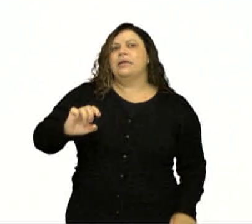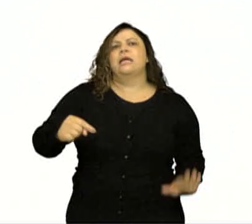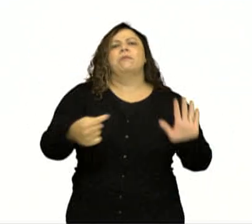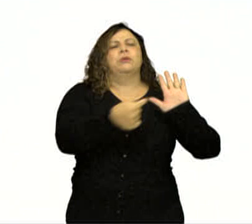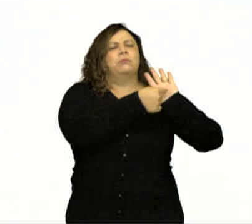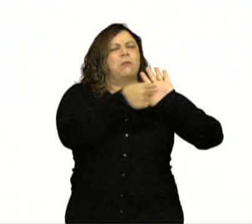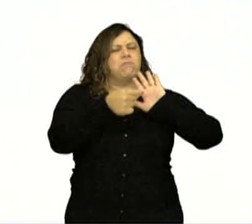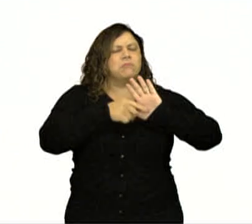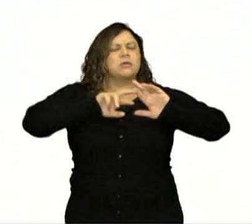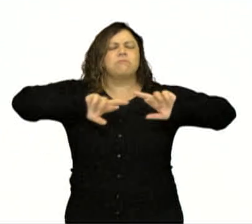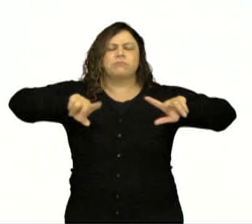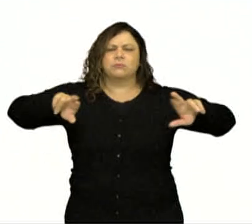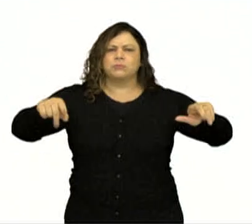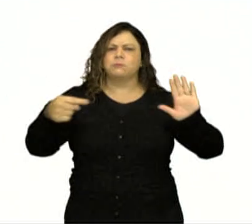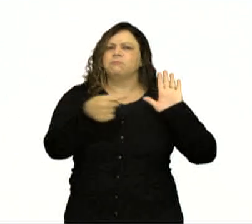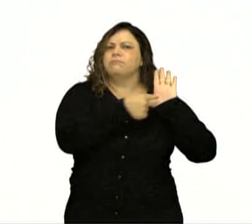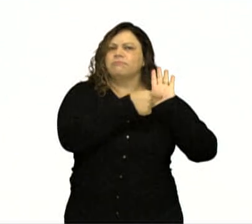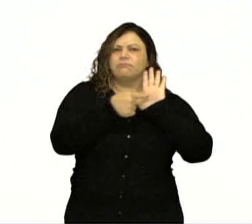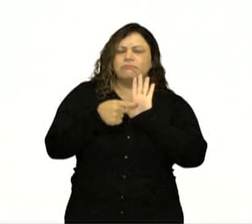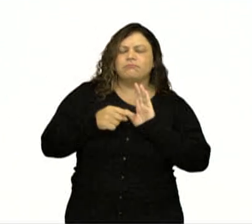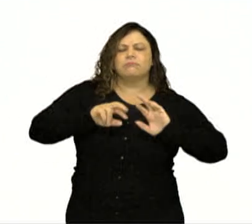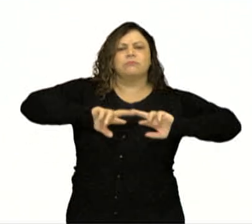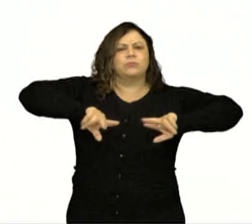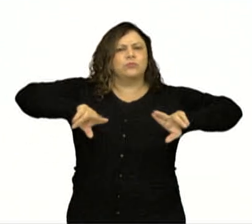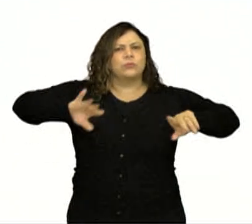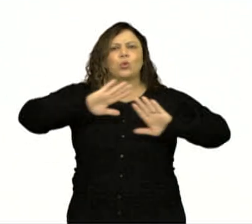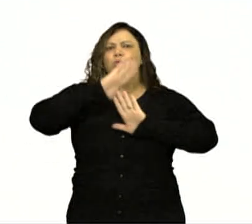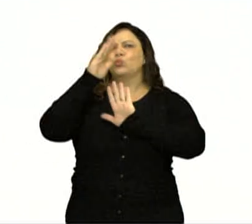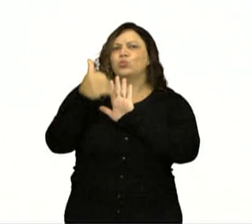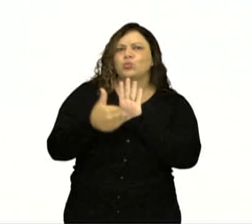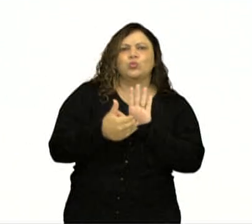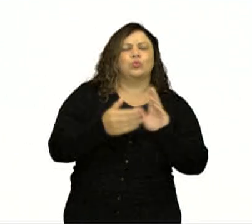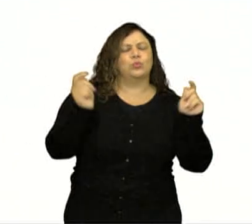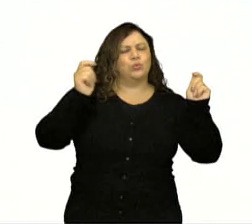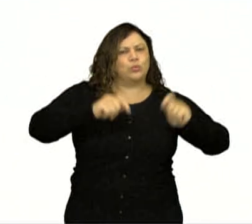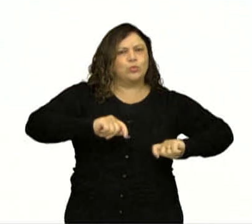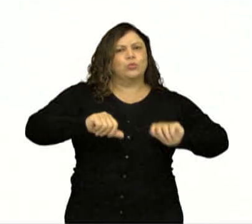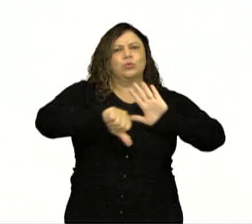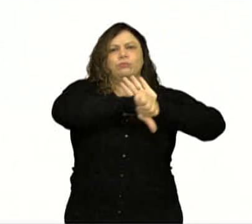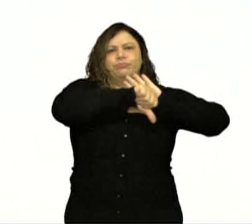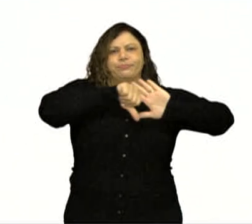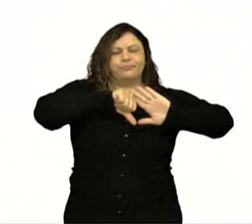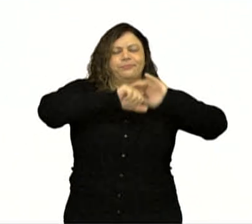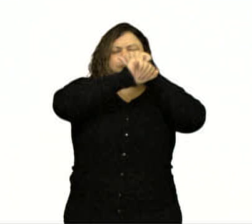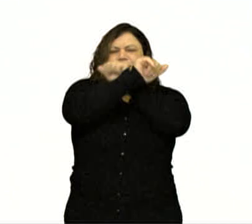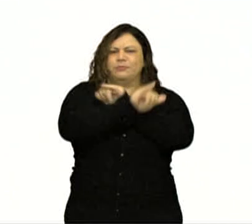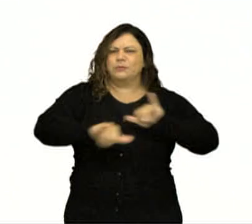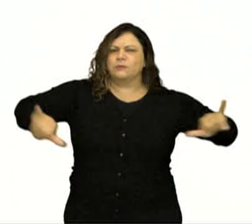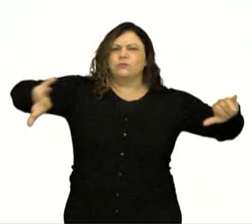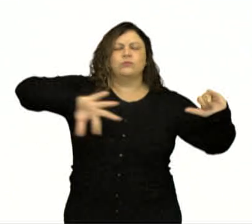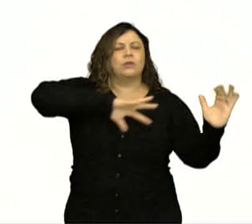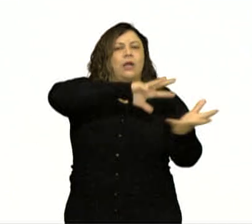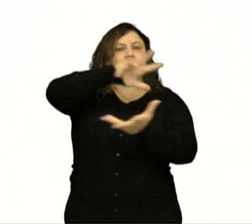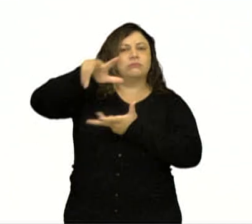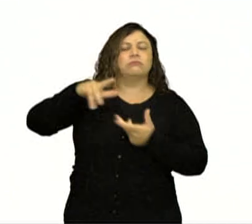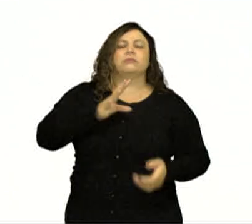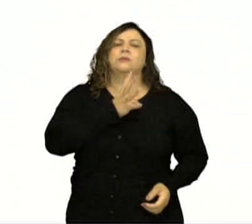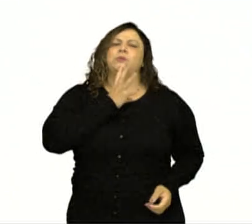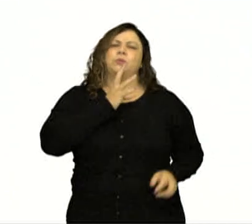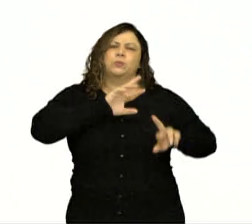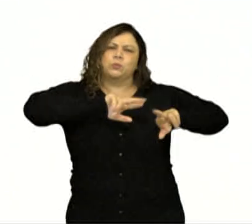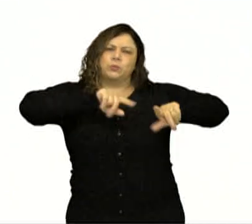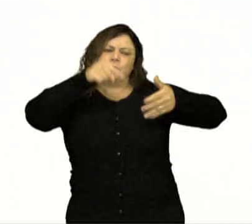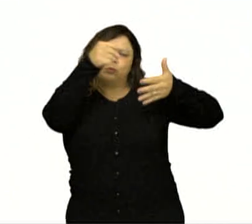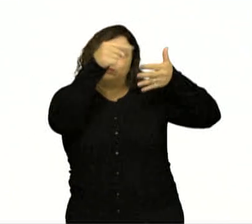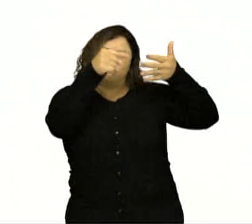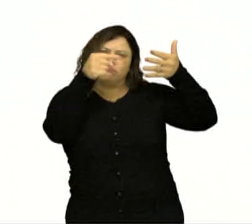depois da morte do Stalin, então os crimes que ele cometeu sendo colocados e divulgados ao mundo. Conhecer os crimes praticados por